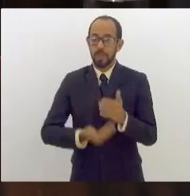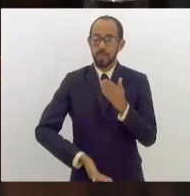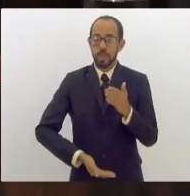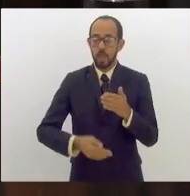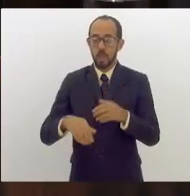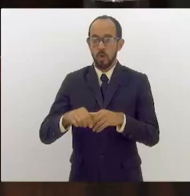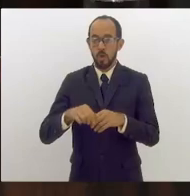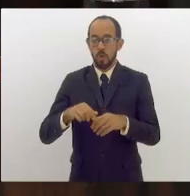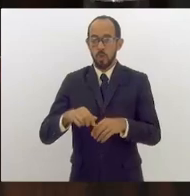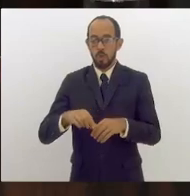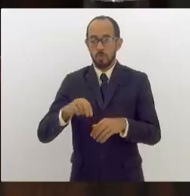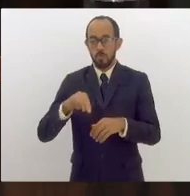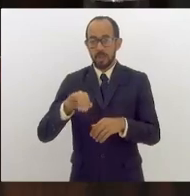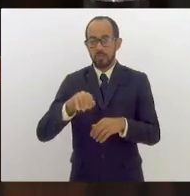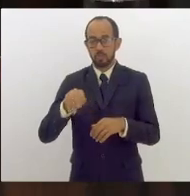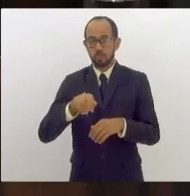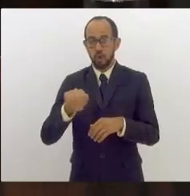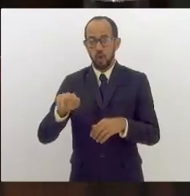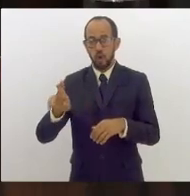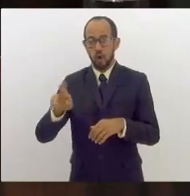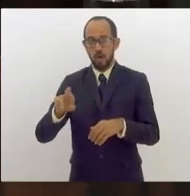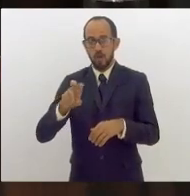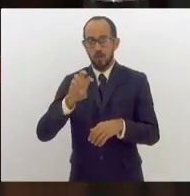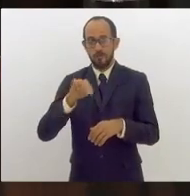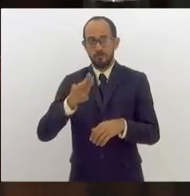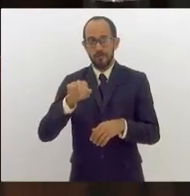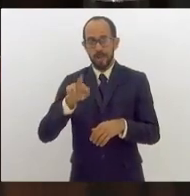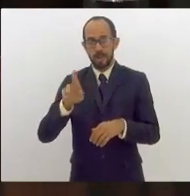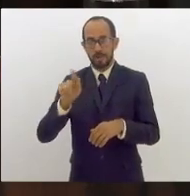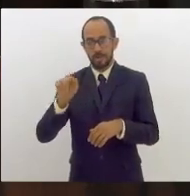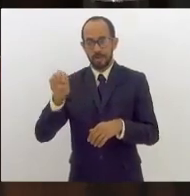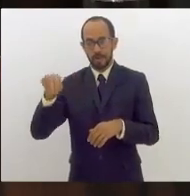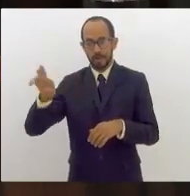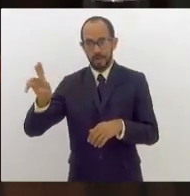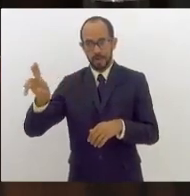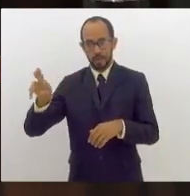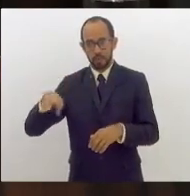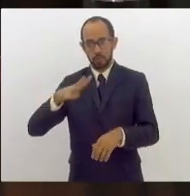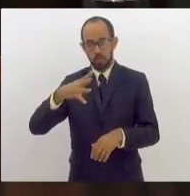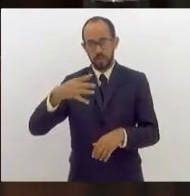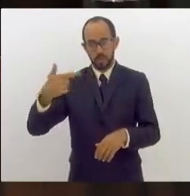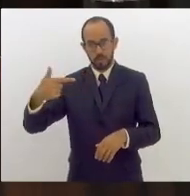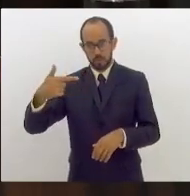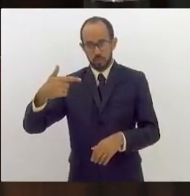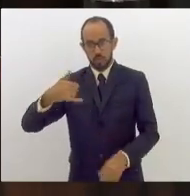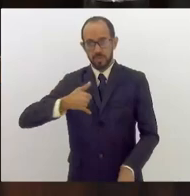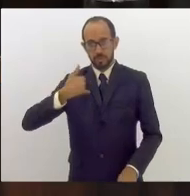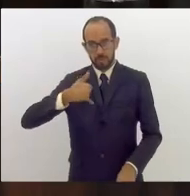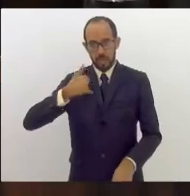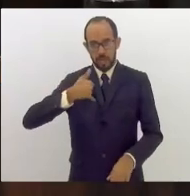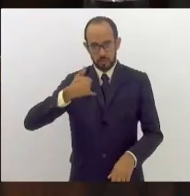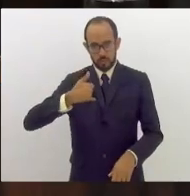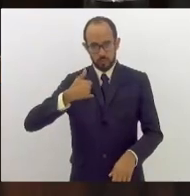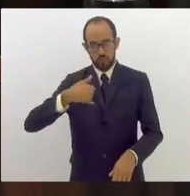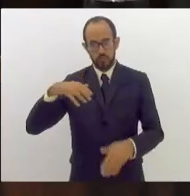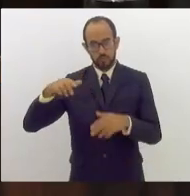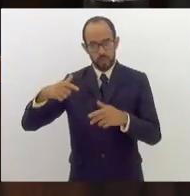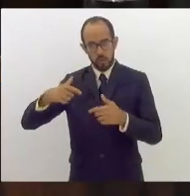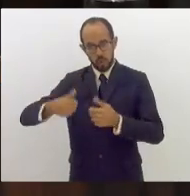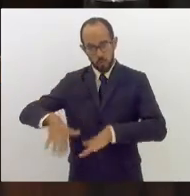Bonin de apenas 42 anos ele deixa mulher de uma filha de 2 anos